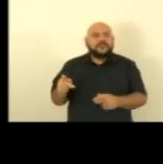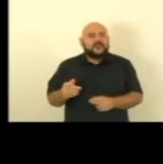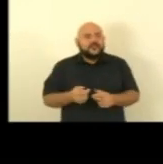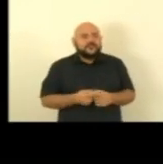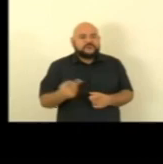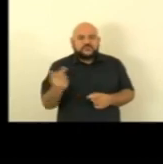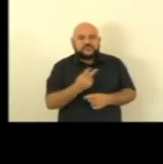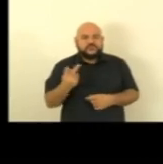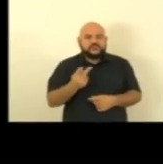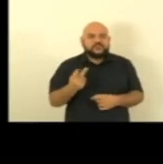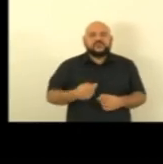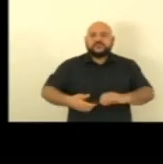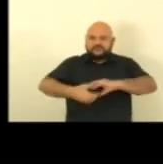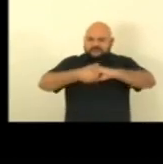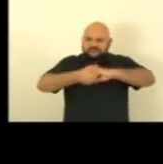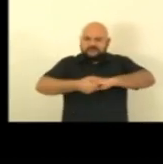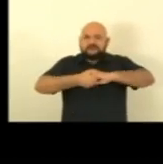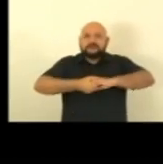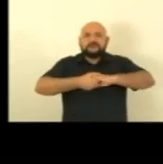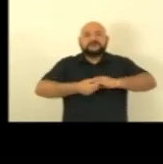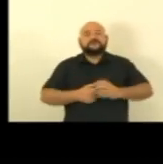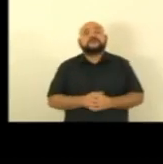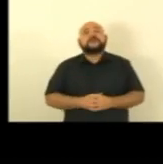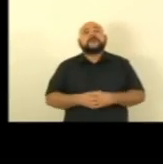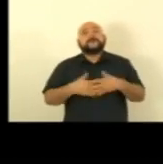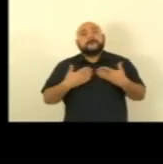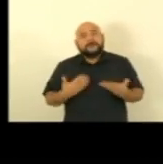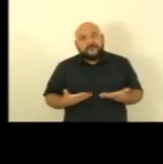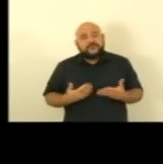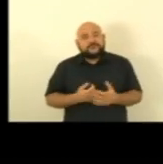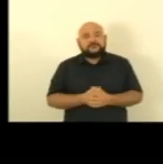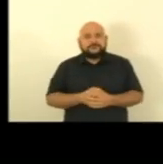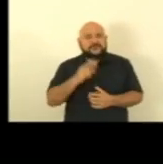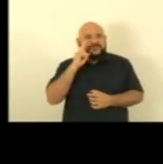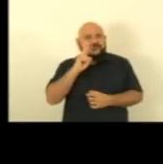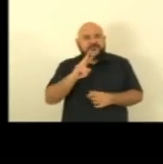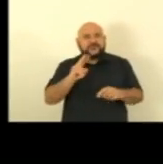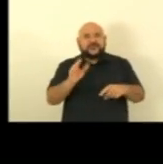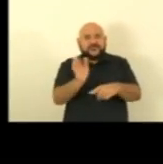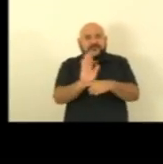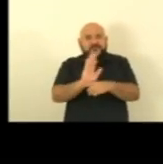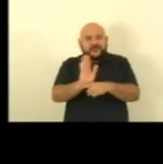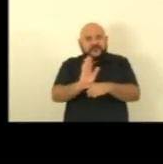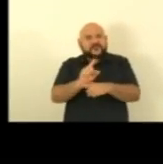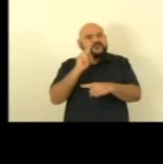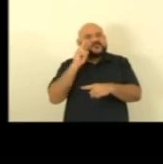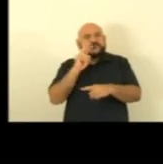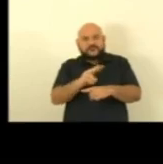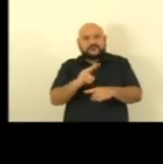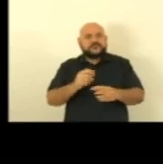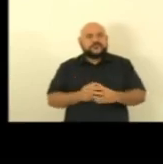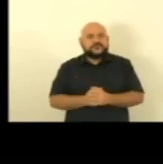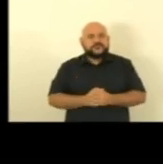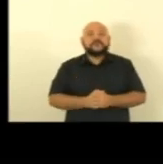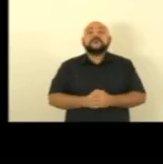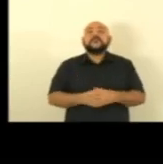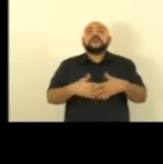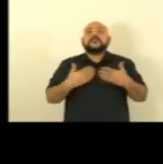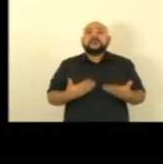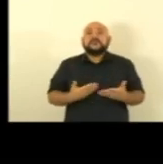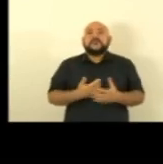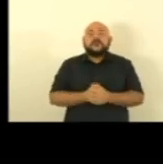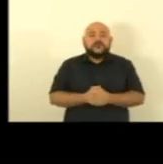fraterno cumprimento de mãos. Bem, meus amigos, depois que esse vídeo começou a circular, o Adriano